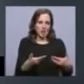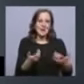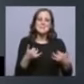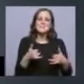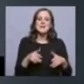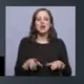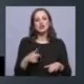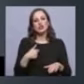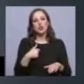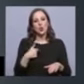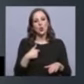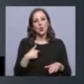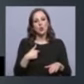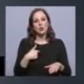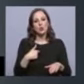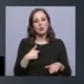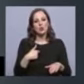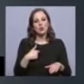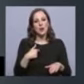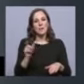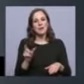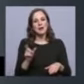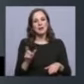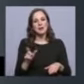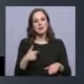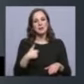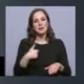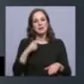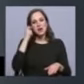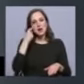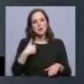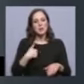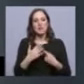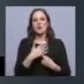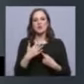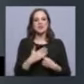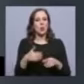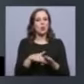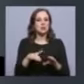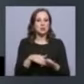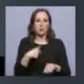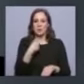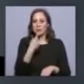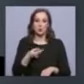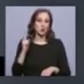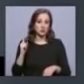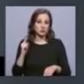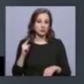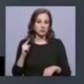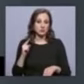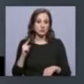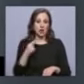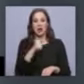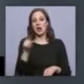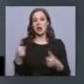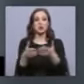num atleta mas num envolvimento né está em todo o